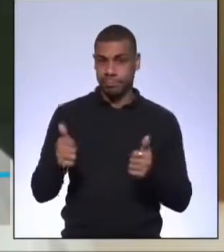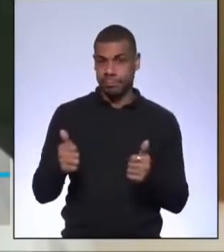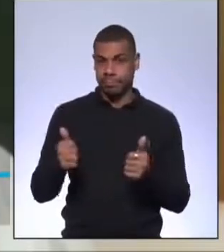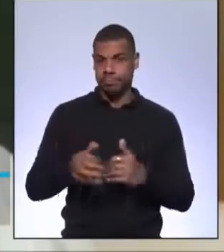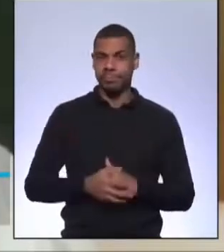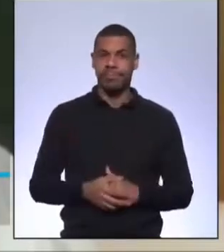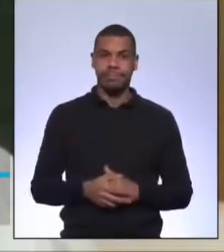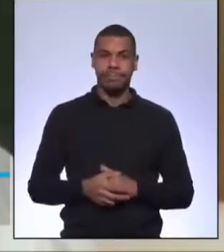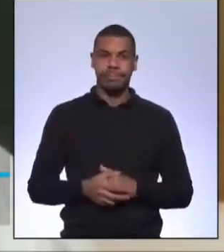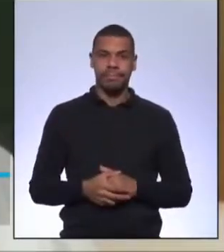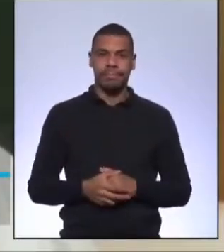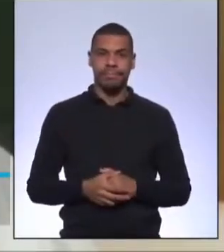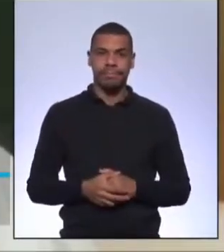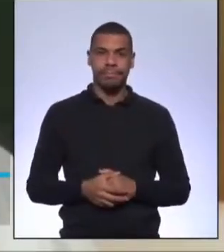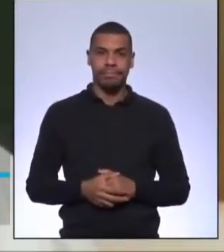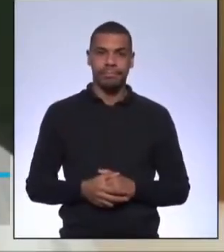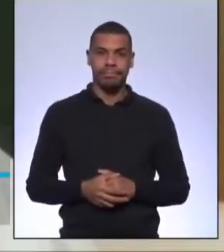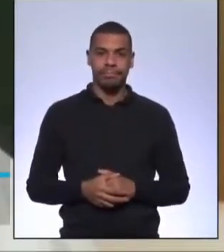queridos?